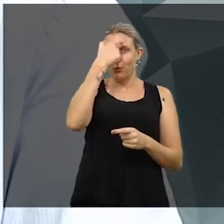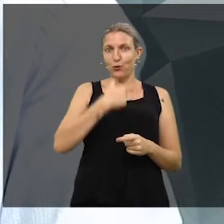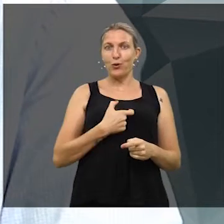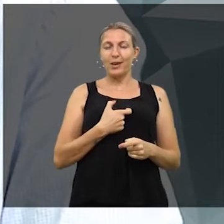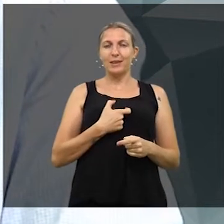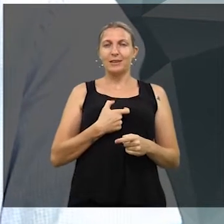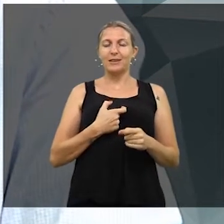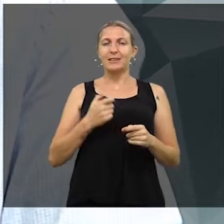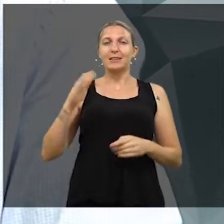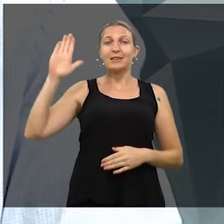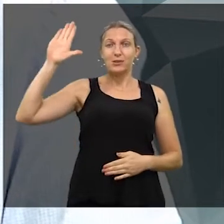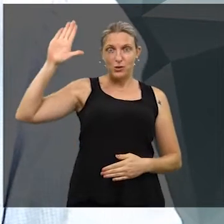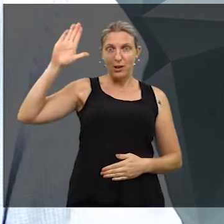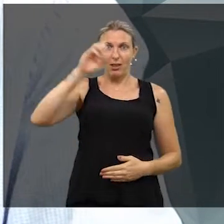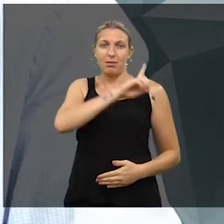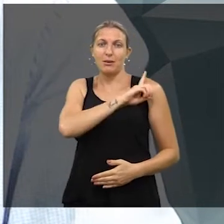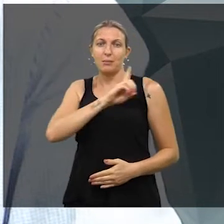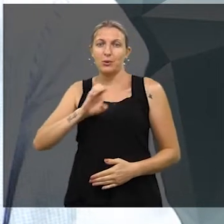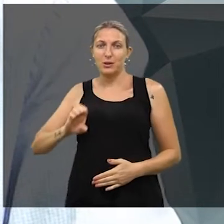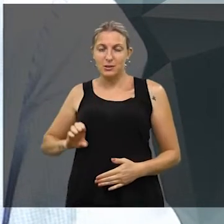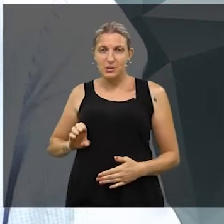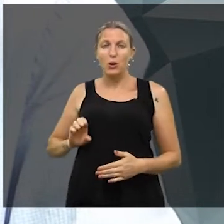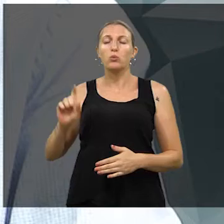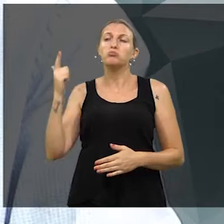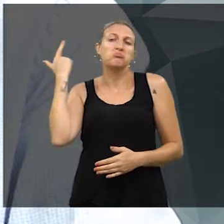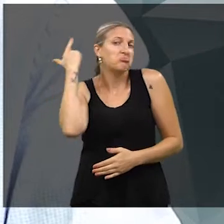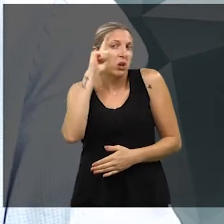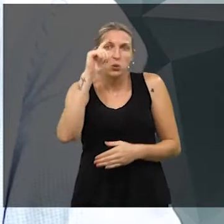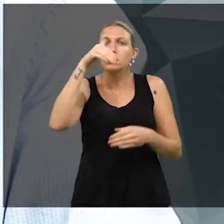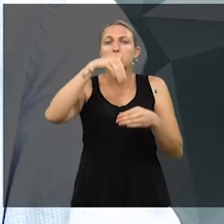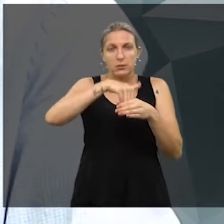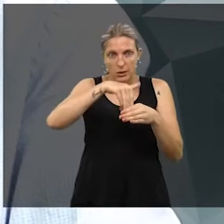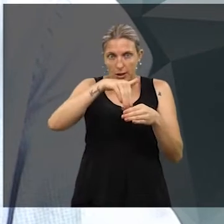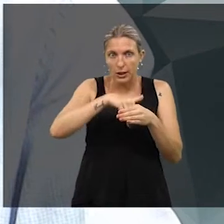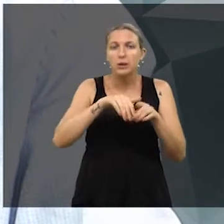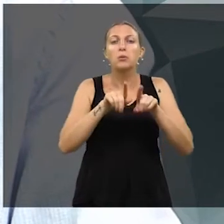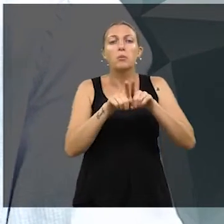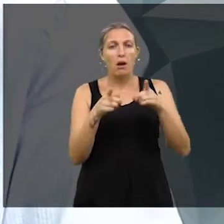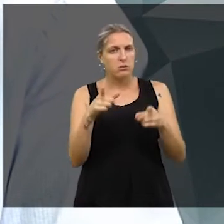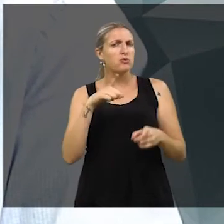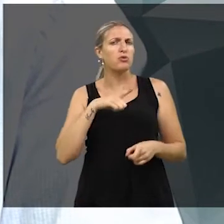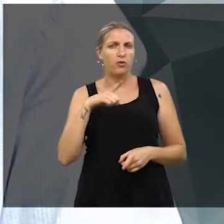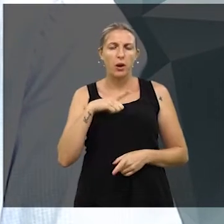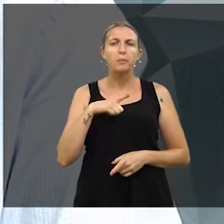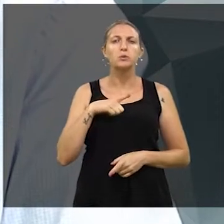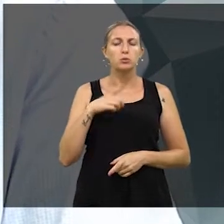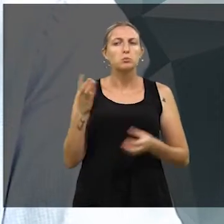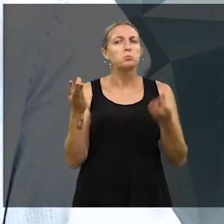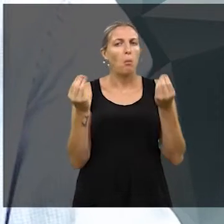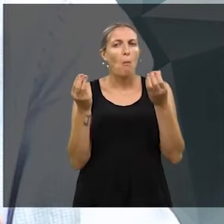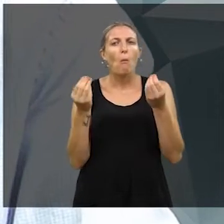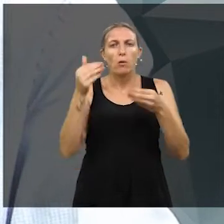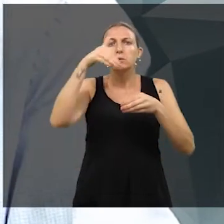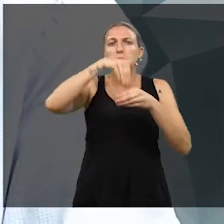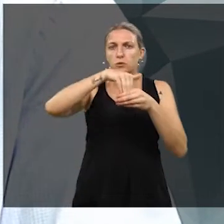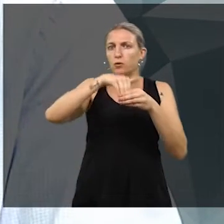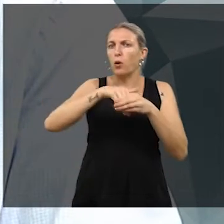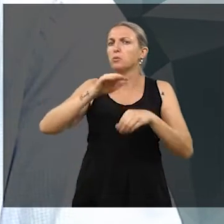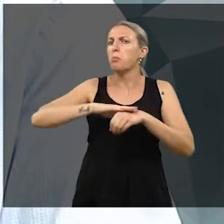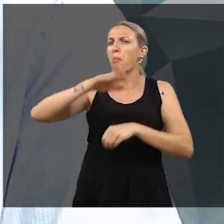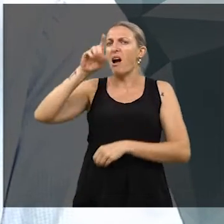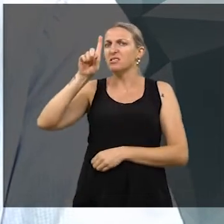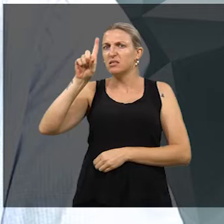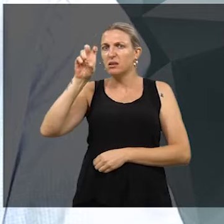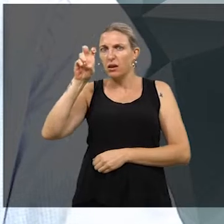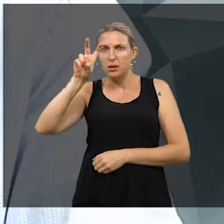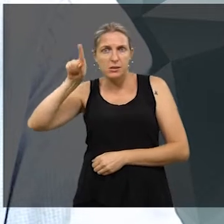eleito, mas felizmente buscamos este espaço e obtivemos uma grande votação, né, são mais de 15 mil votos que a gente